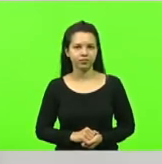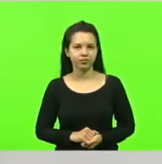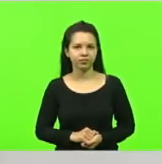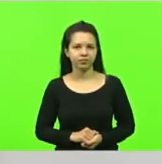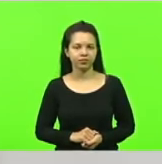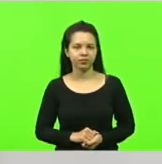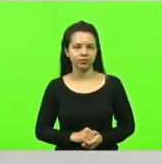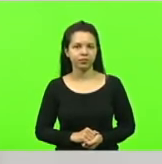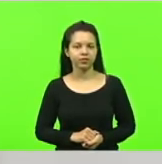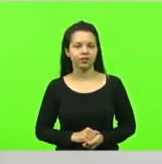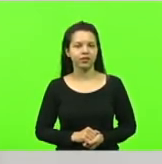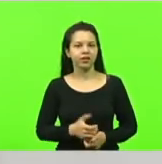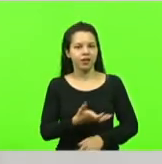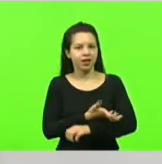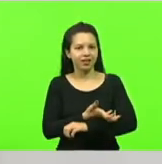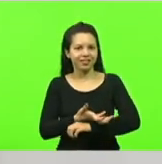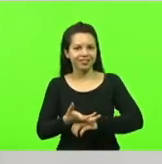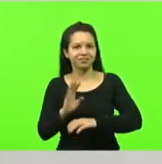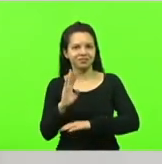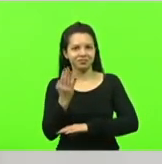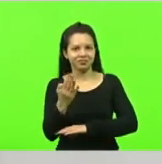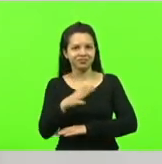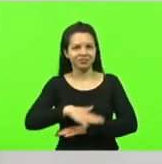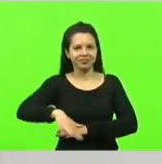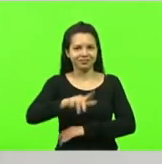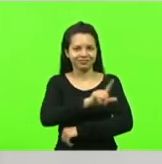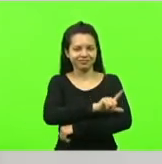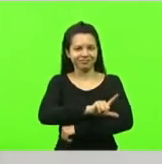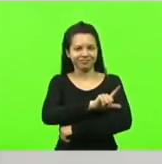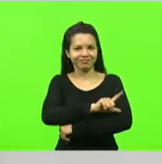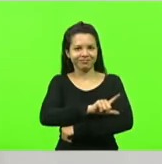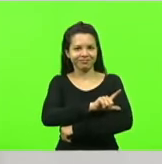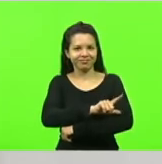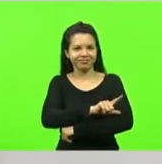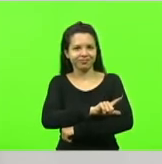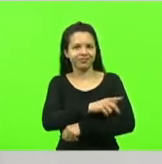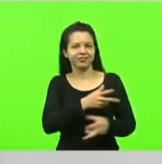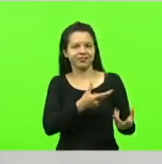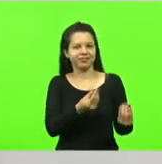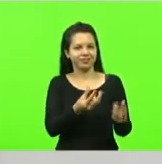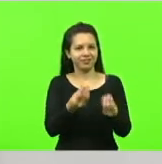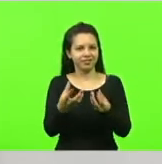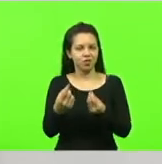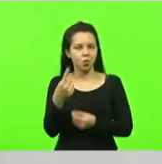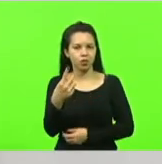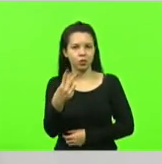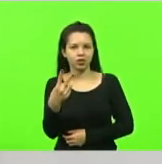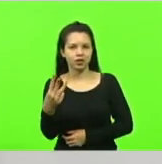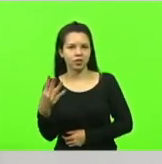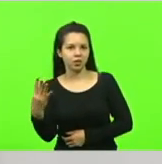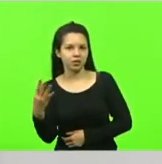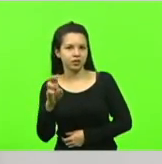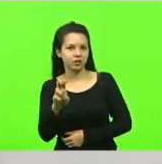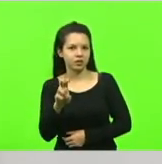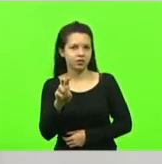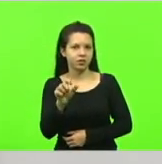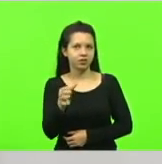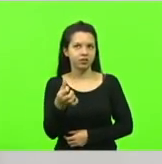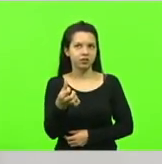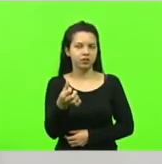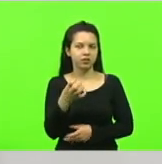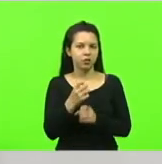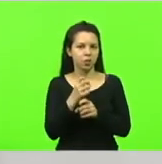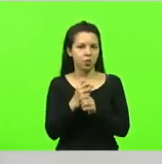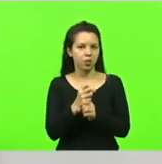Grama sintética em Lages, várias, várias, várias. Olha só. Uma, duas, três, quatro, cinco, seis, sete, oito, nove, dez, onze, doze,